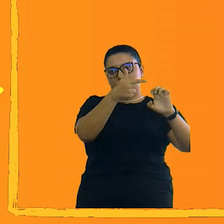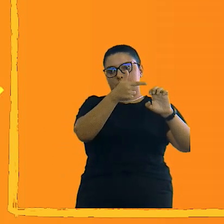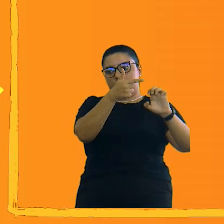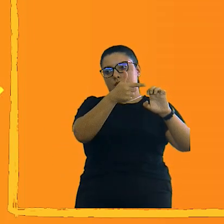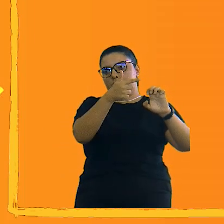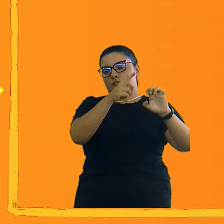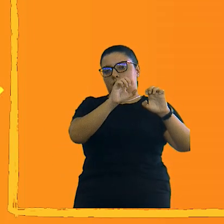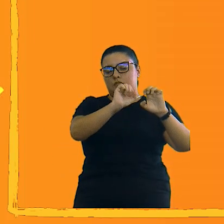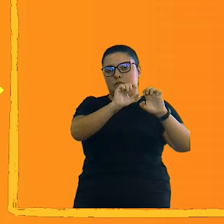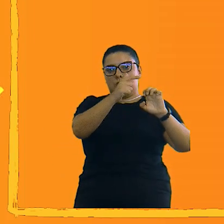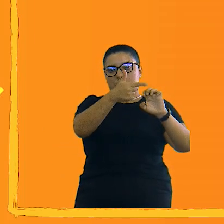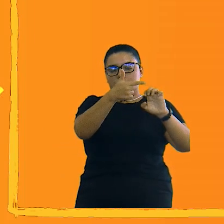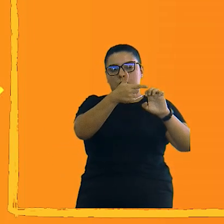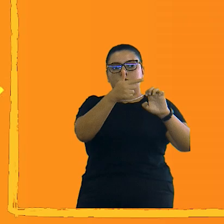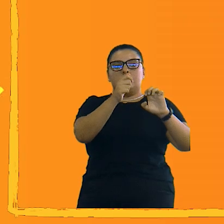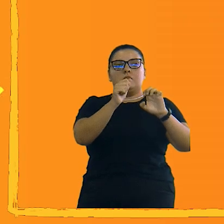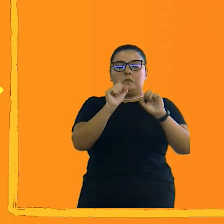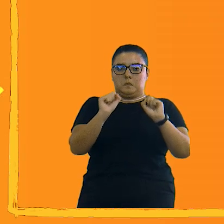ao quadrado